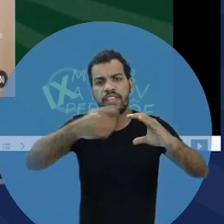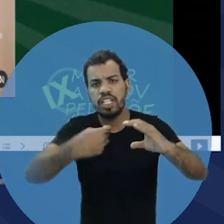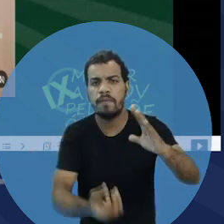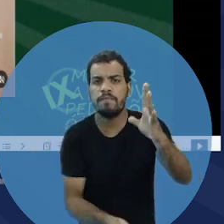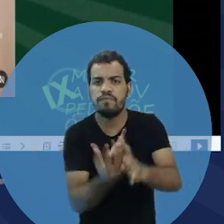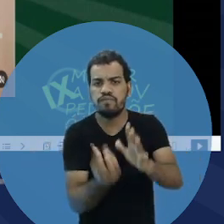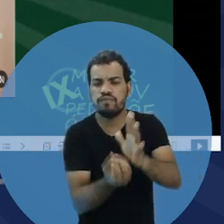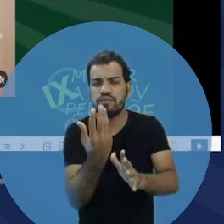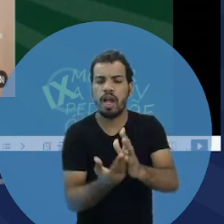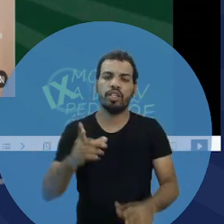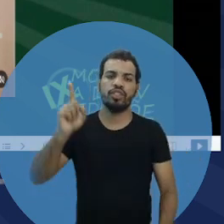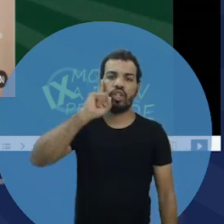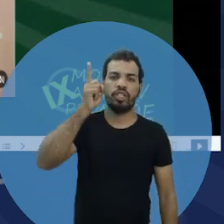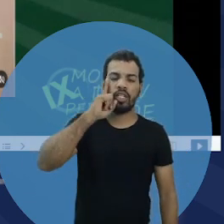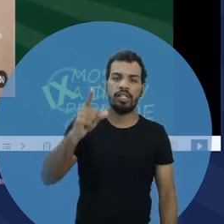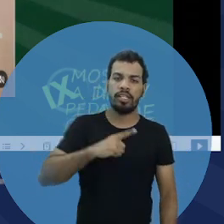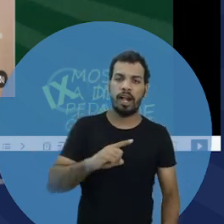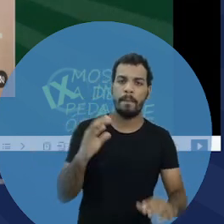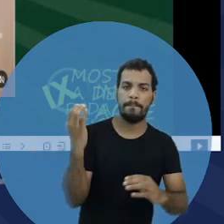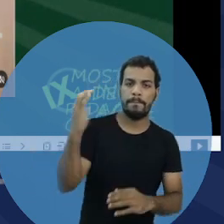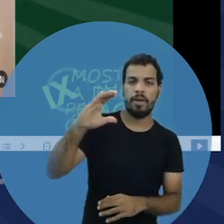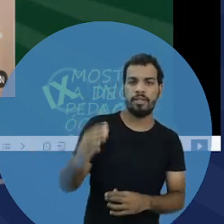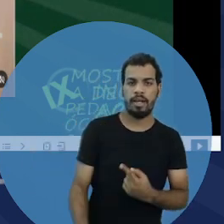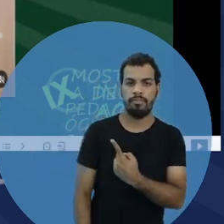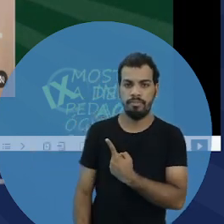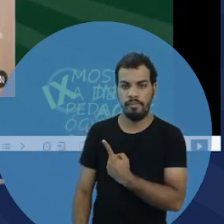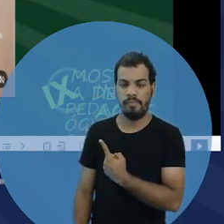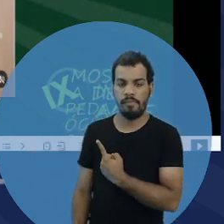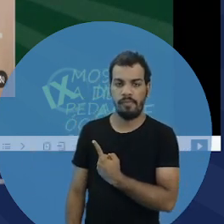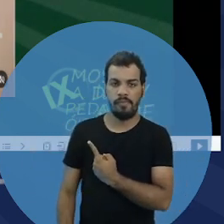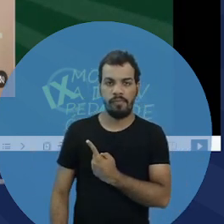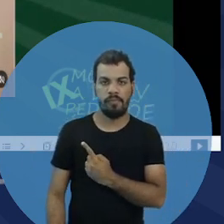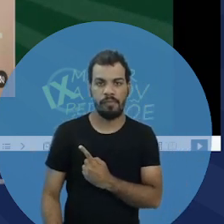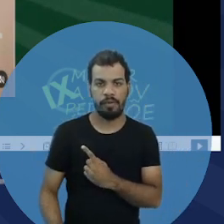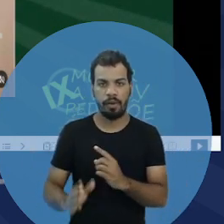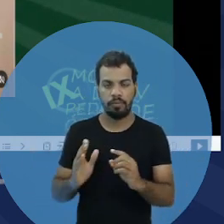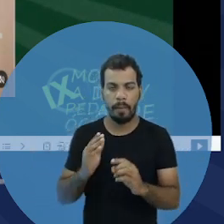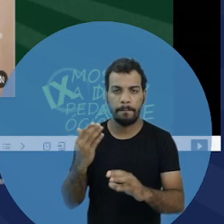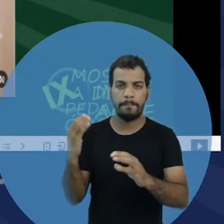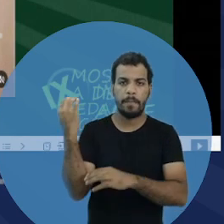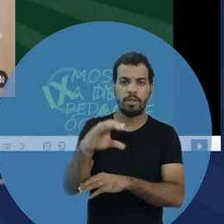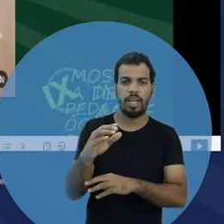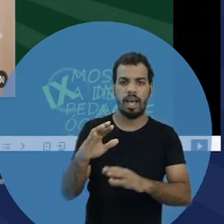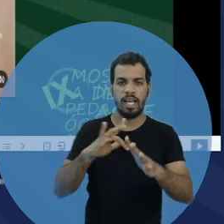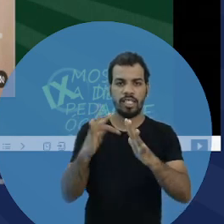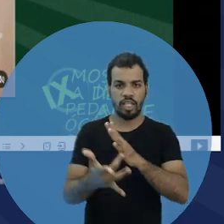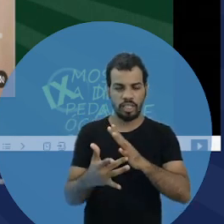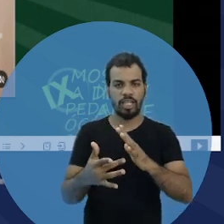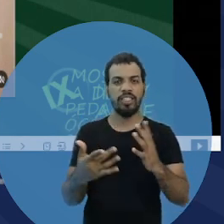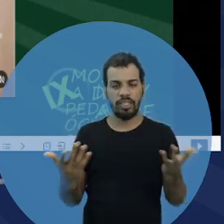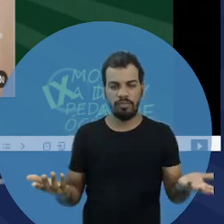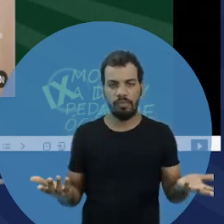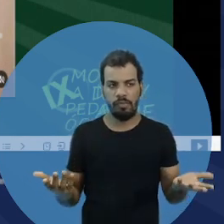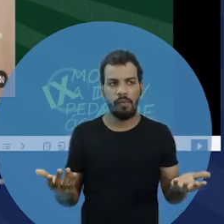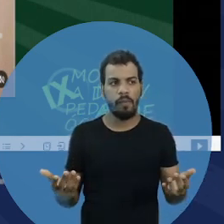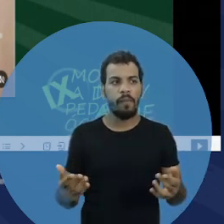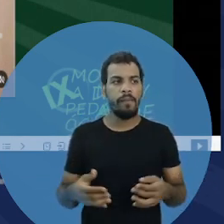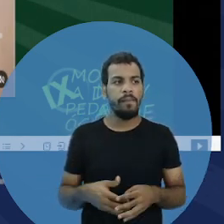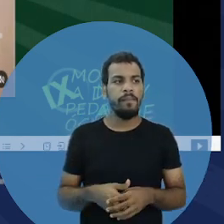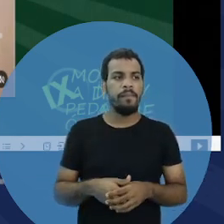vídeo a ser colocado nas nossas redes sociais. Então, era uma